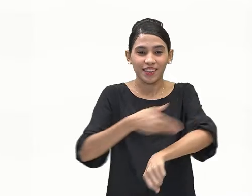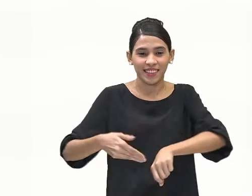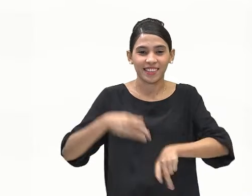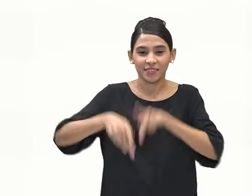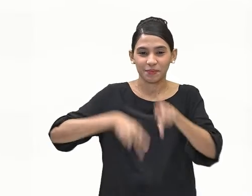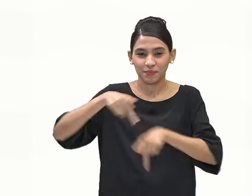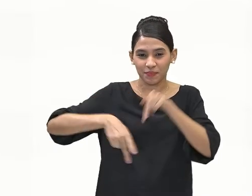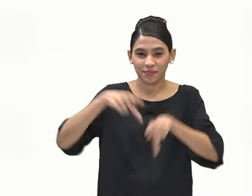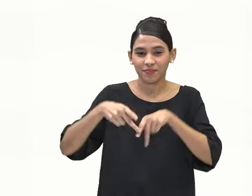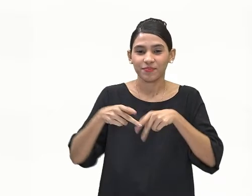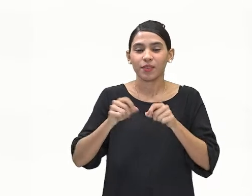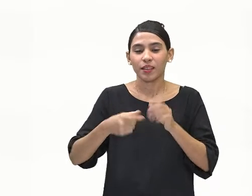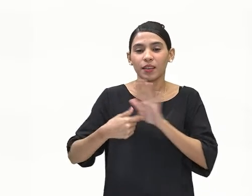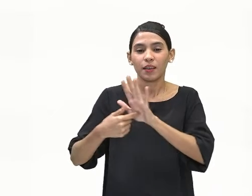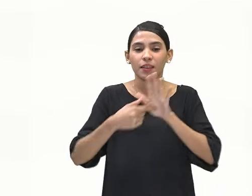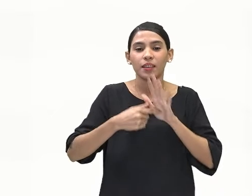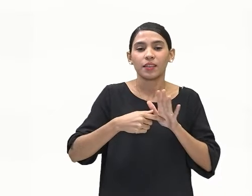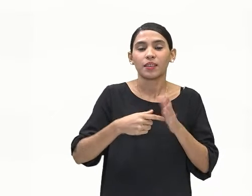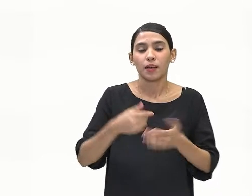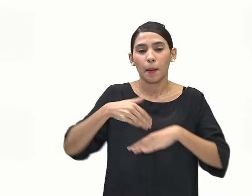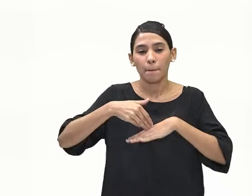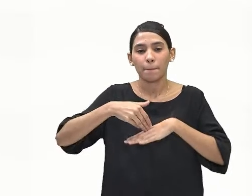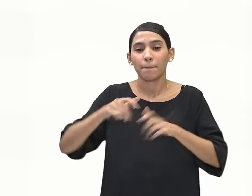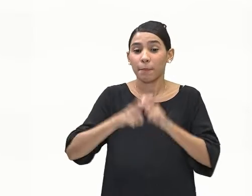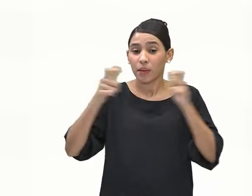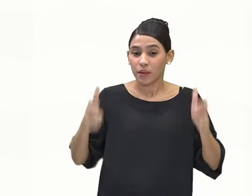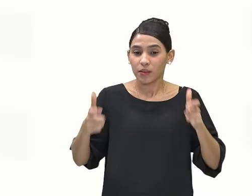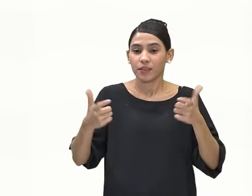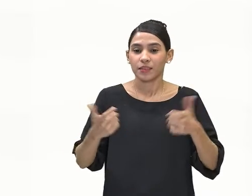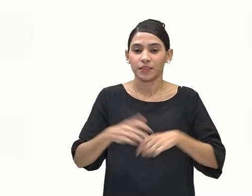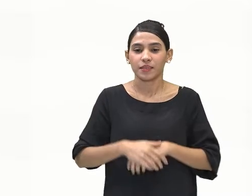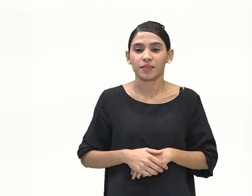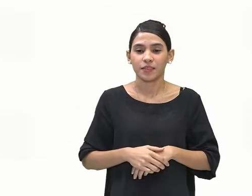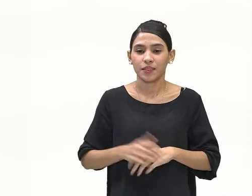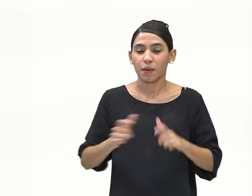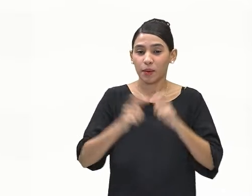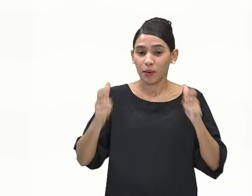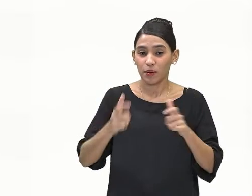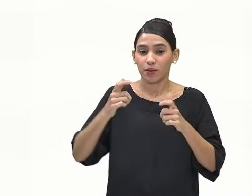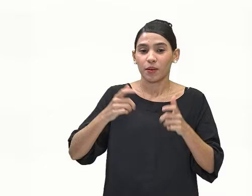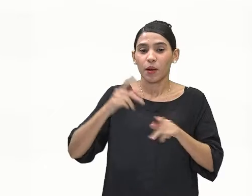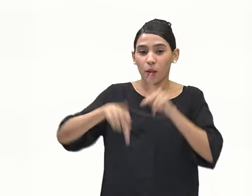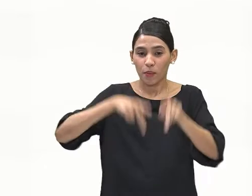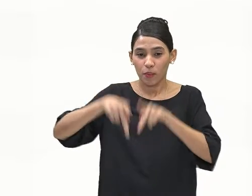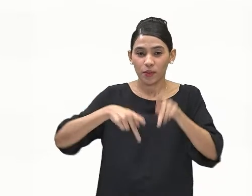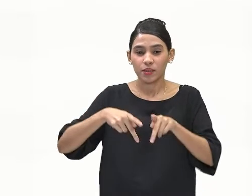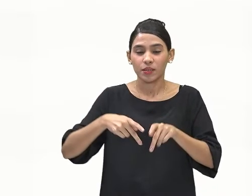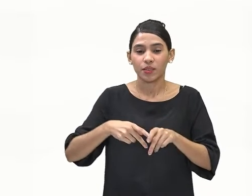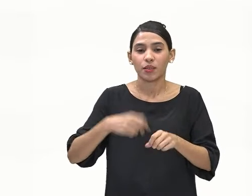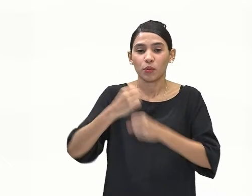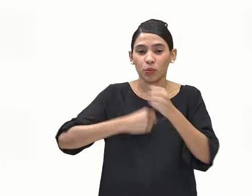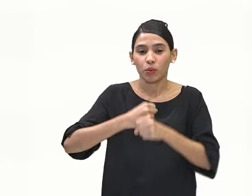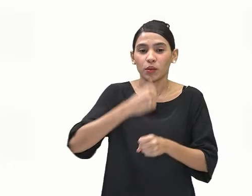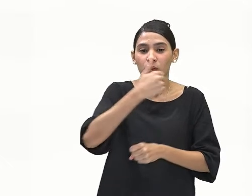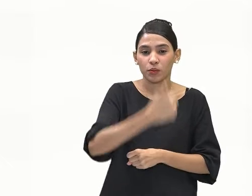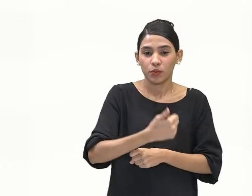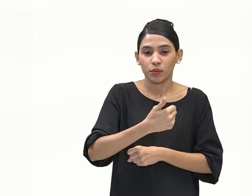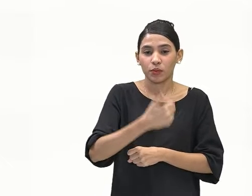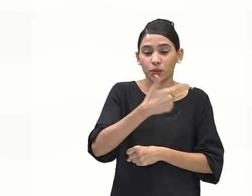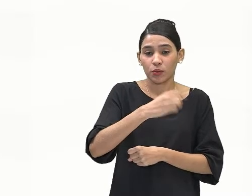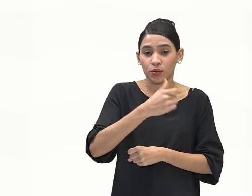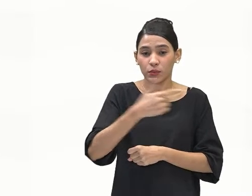se destacar e vai ser a maioria, vai compor a maior parte da nossa população no ano de 2022. E